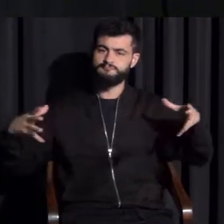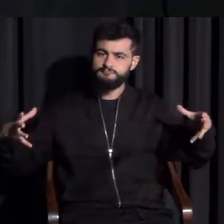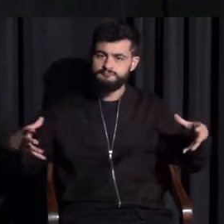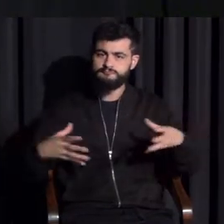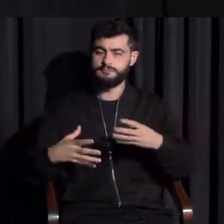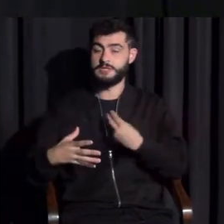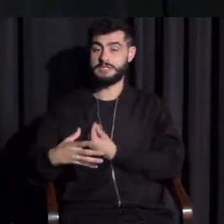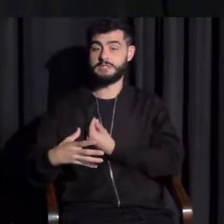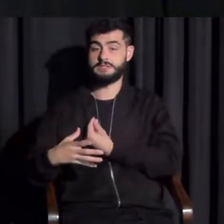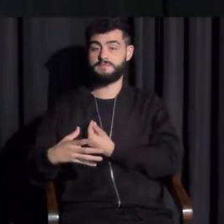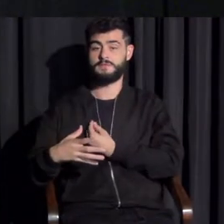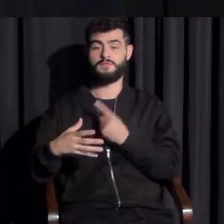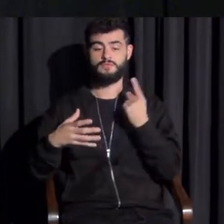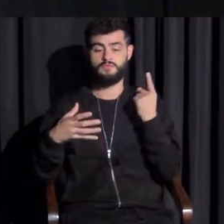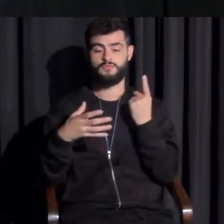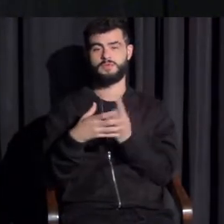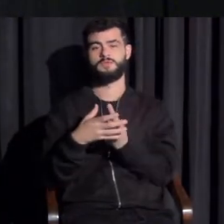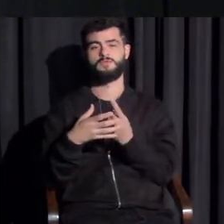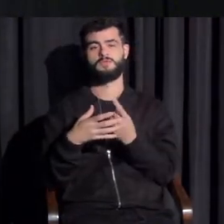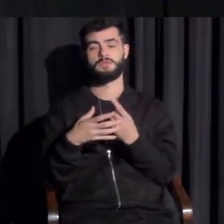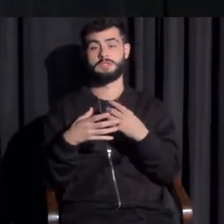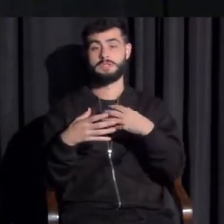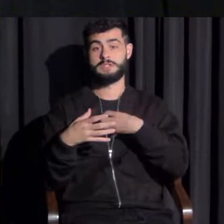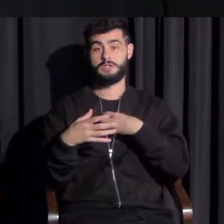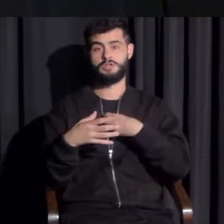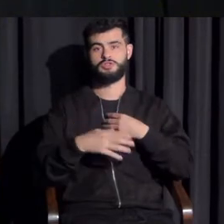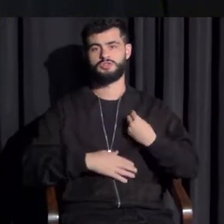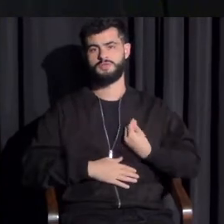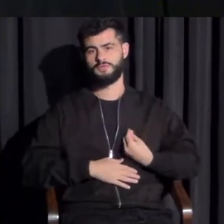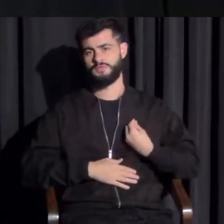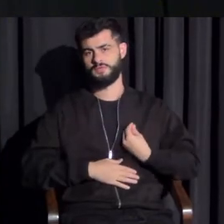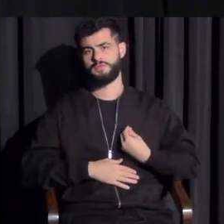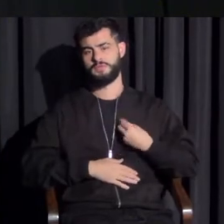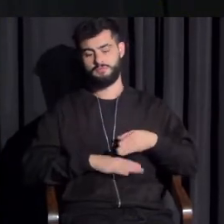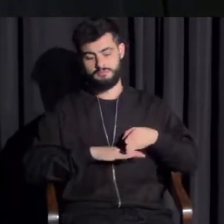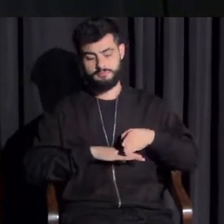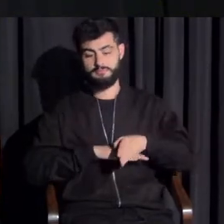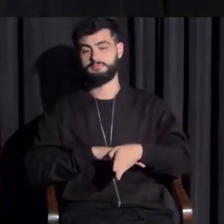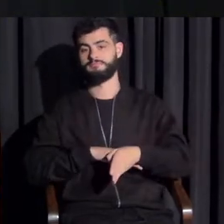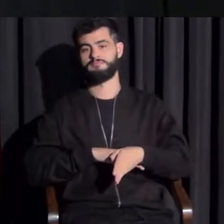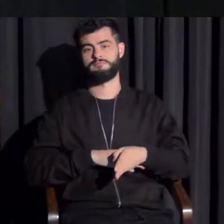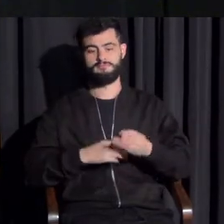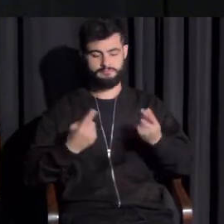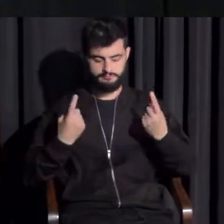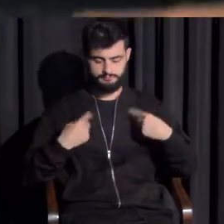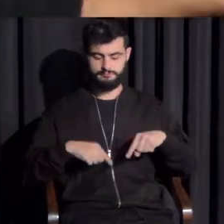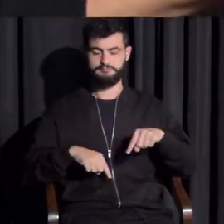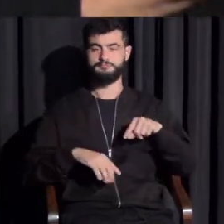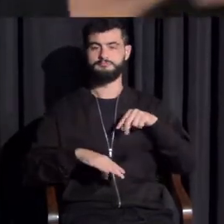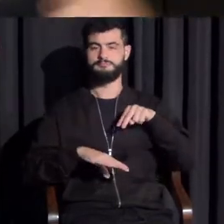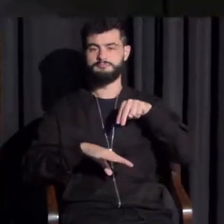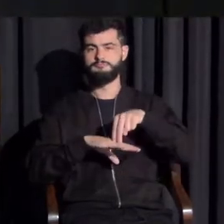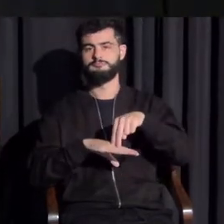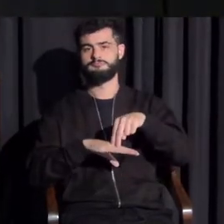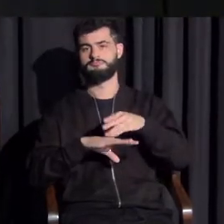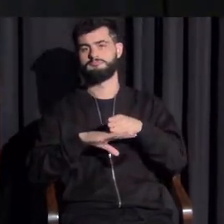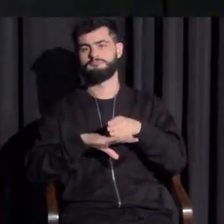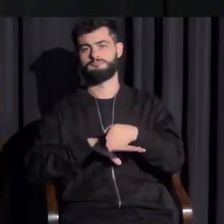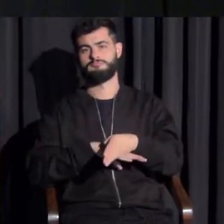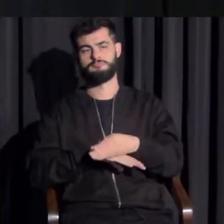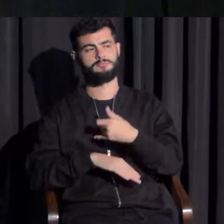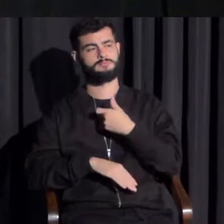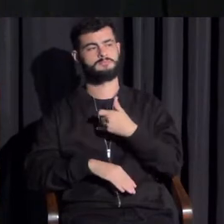presentifica, presença física dessas crianças, corpórea dessas crianças, de 4, 5 anos, porque daí meio